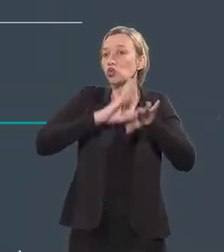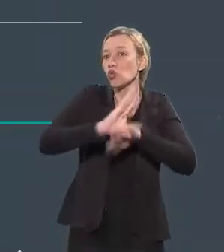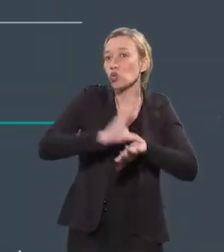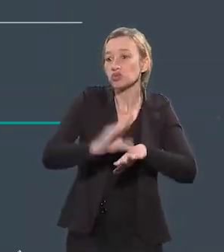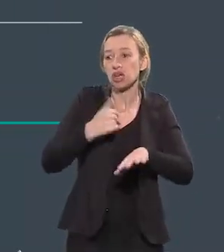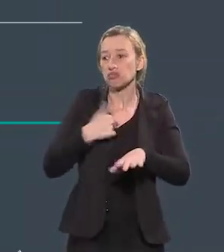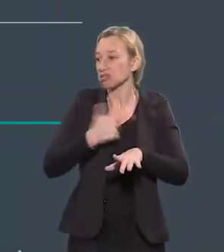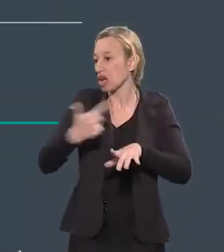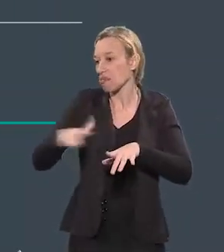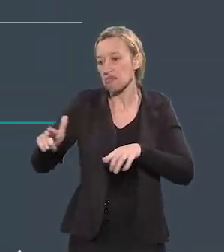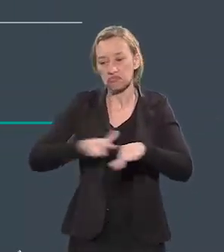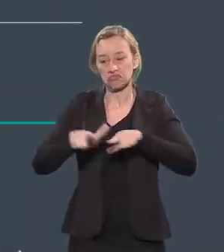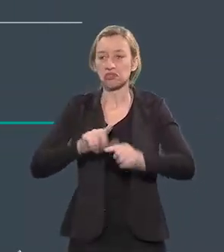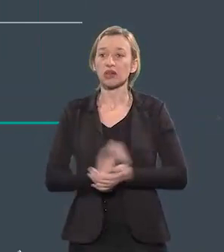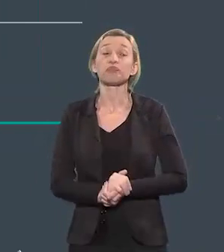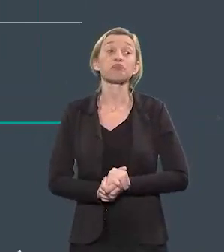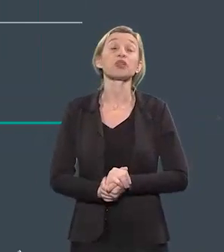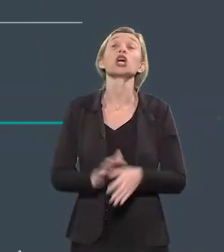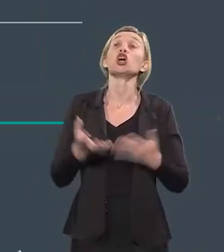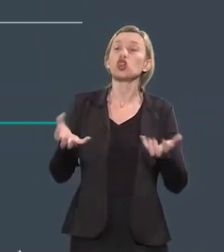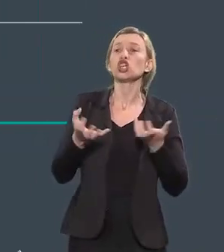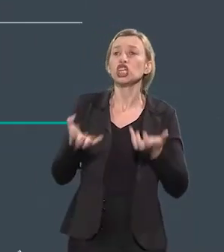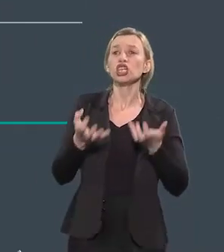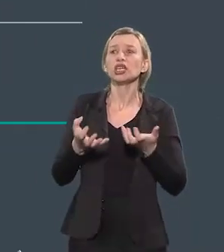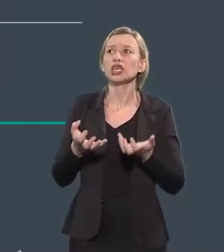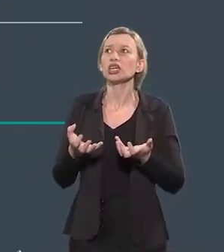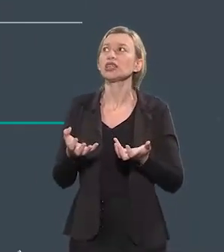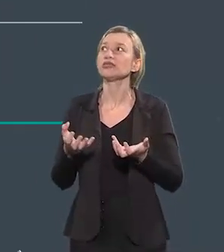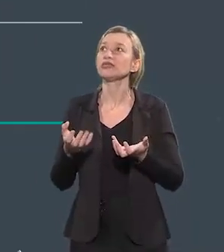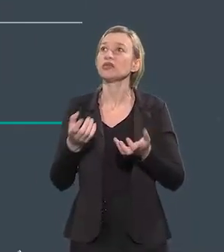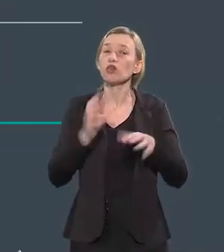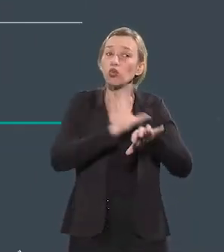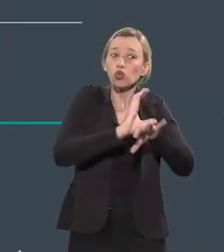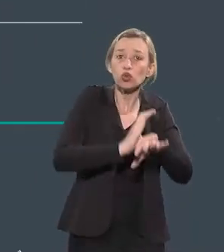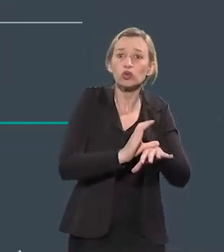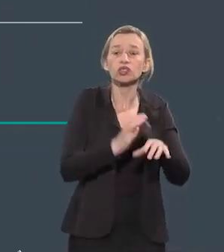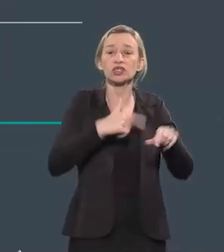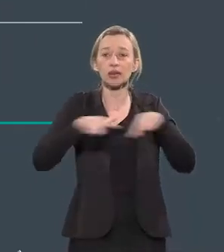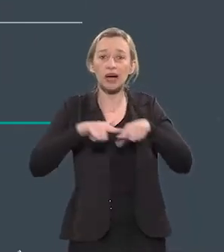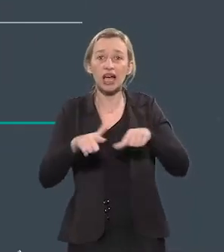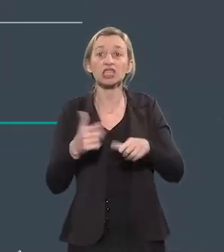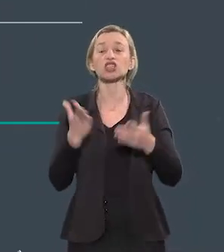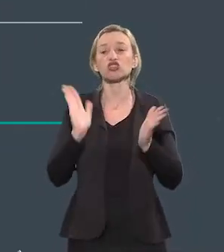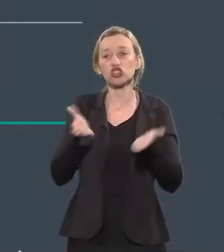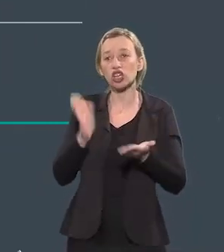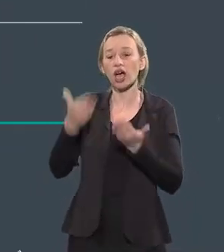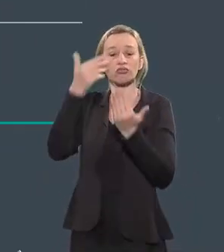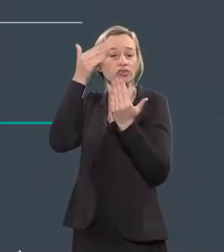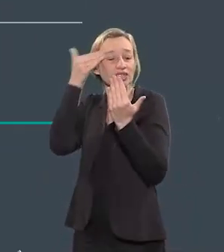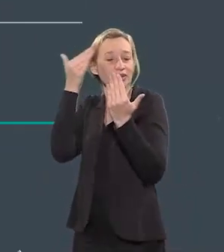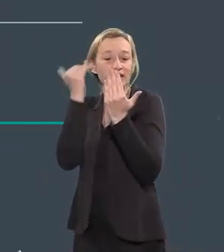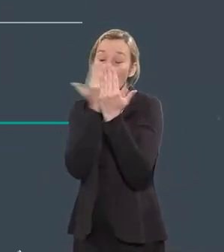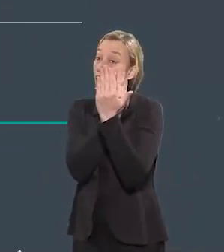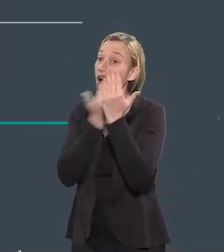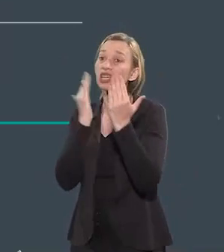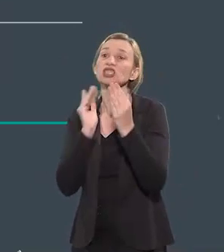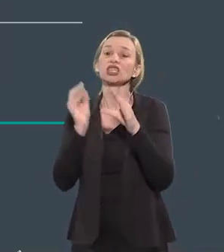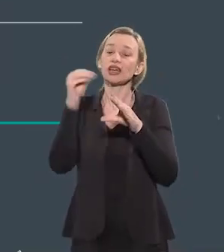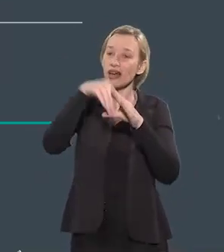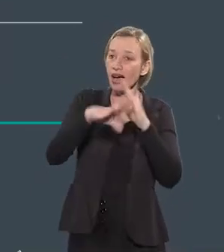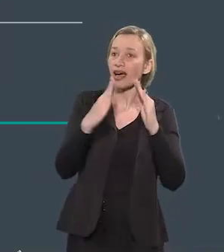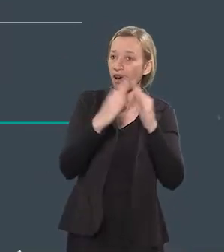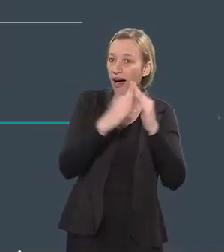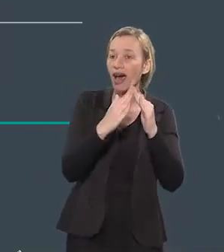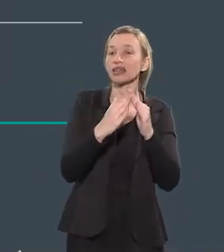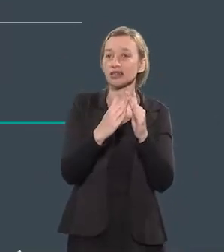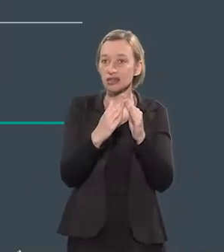curso eu estava desempregada e eu queria alguma coisa que me gerasse uma renda. Eu já faço maquiagem, atendo a domicílio,